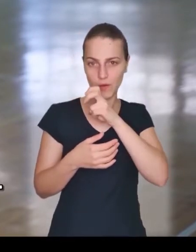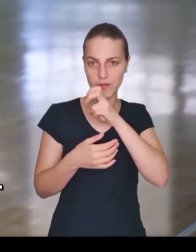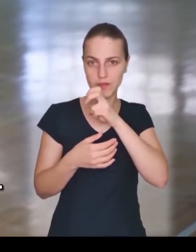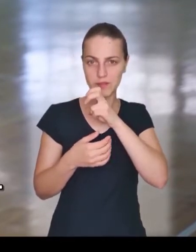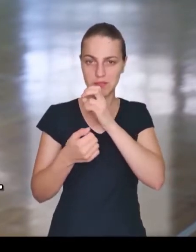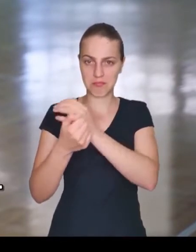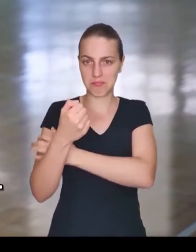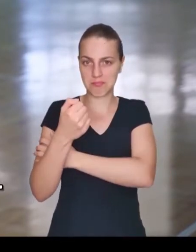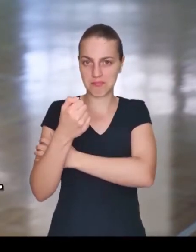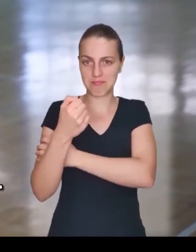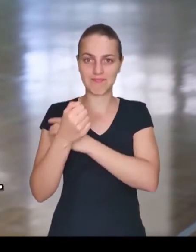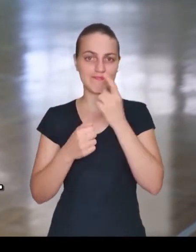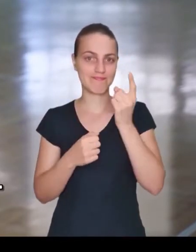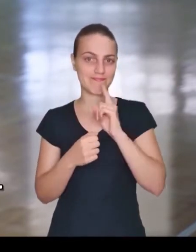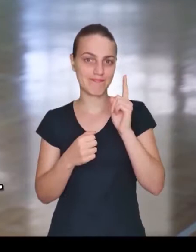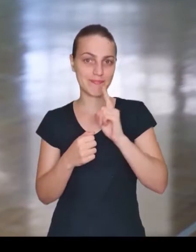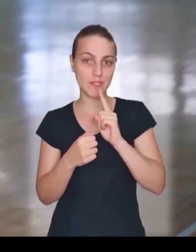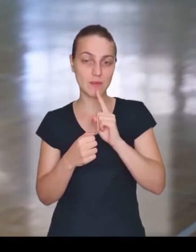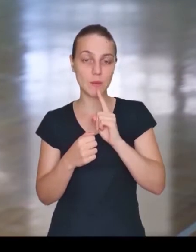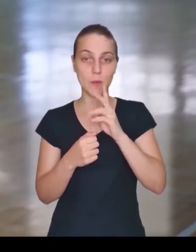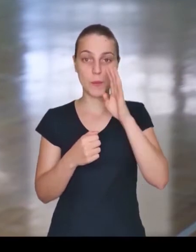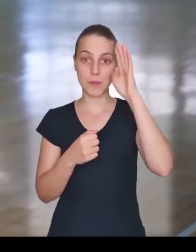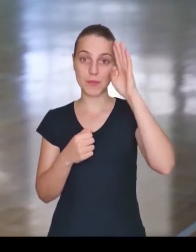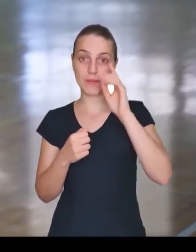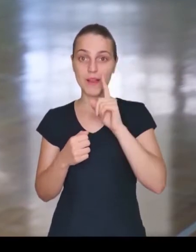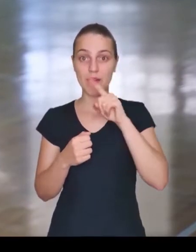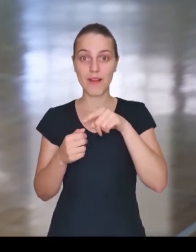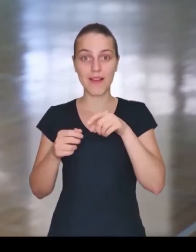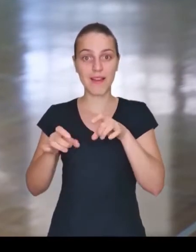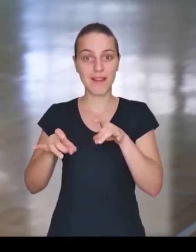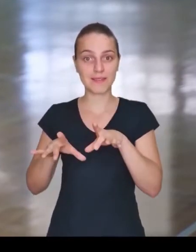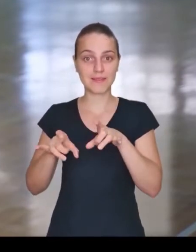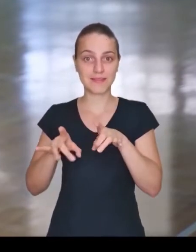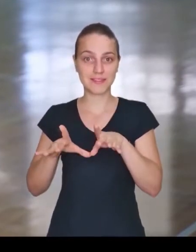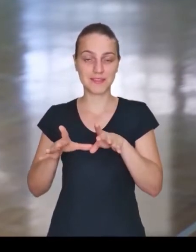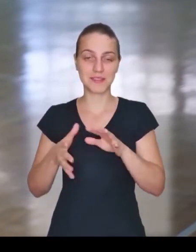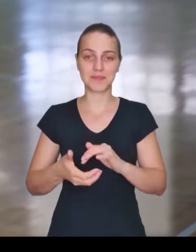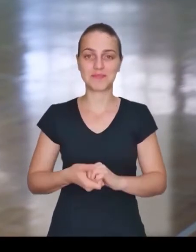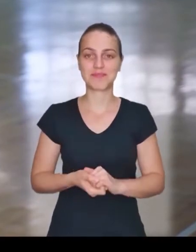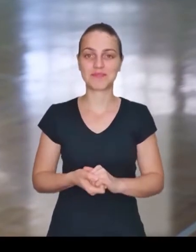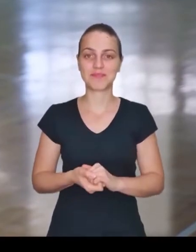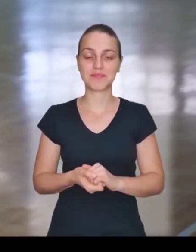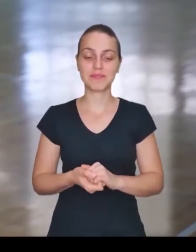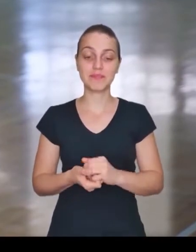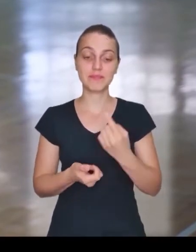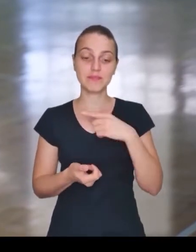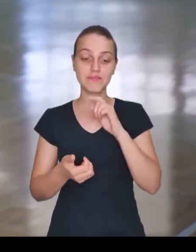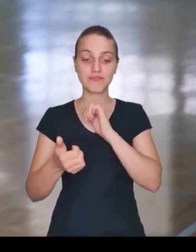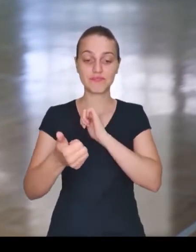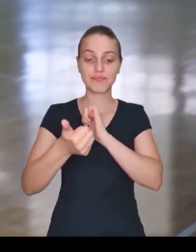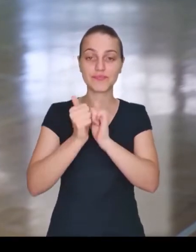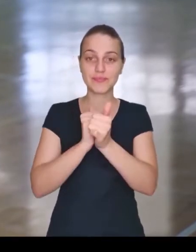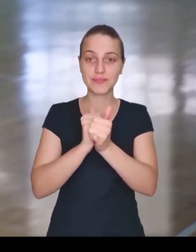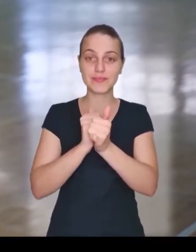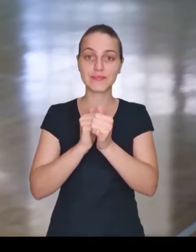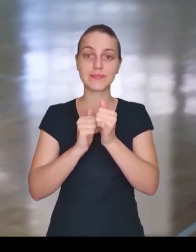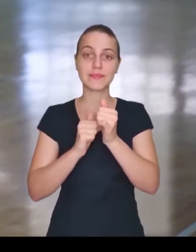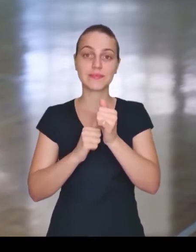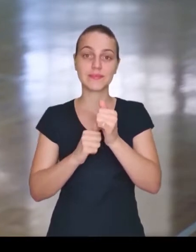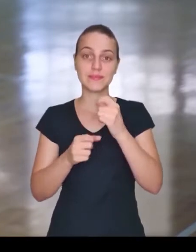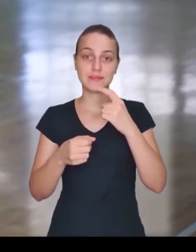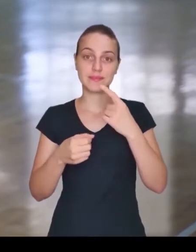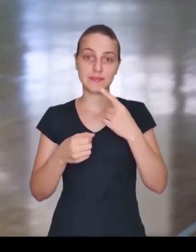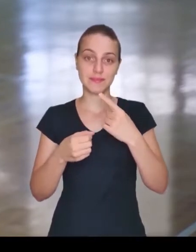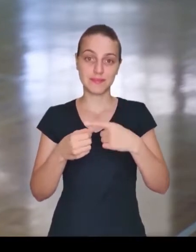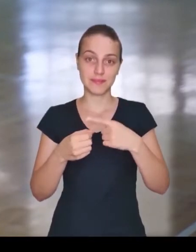escolares, isso com 15 anos, e fiz uma oportunidade de jogar em Suzano, no interior de São Paulo, em